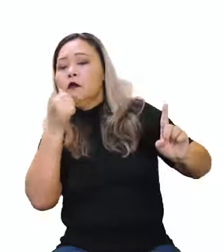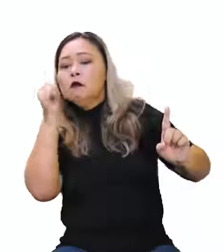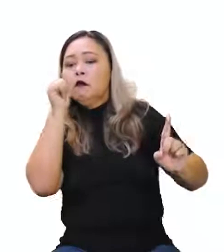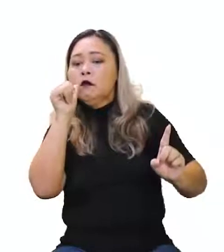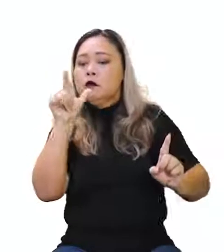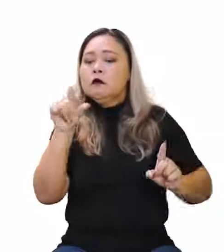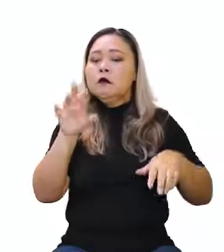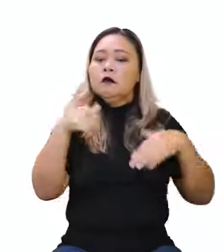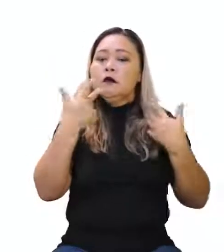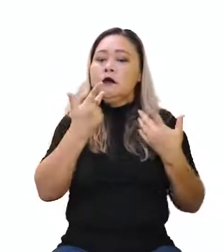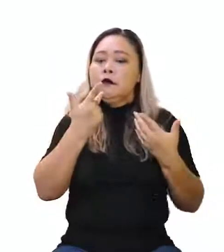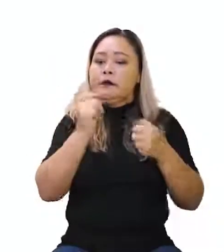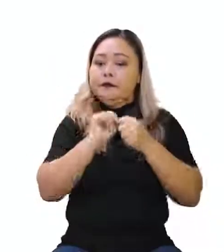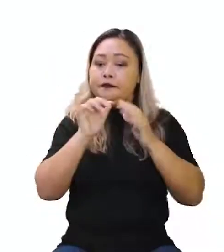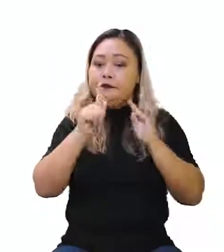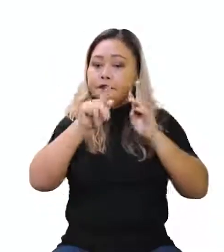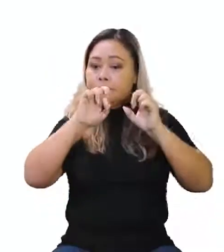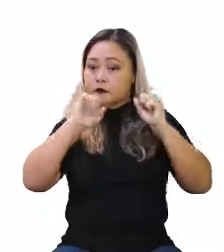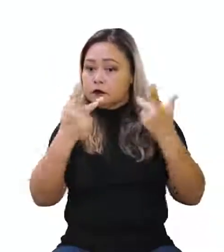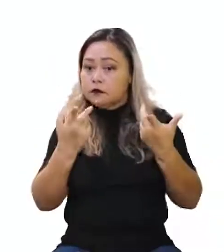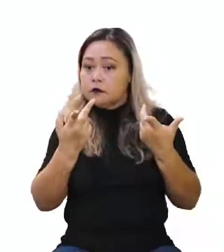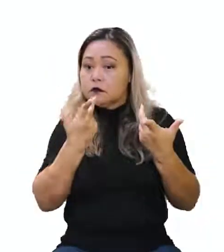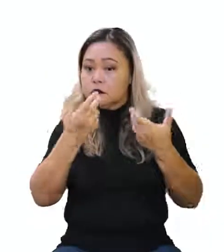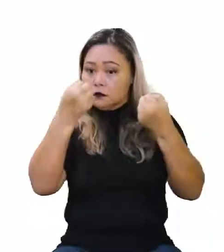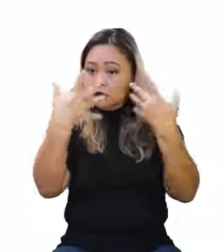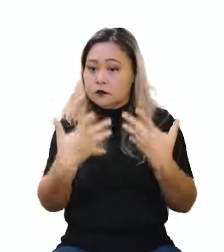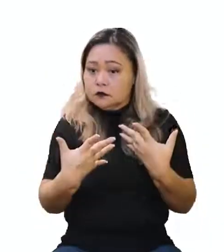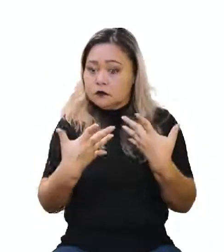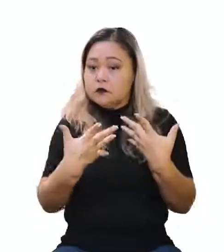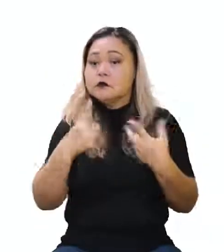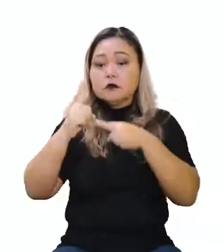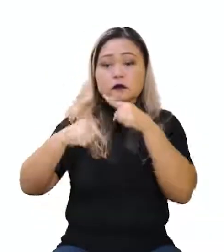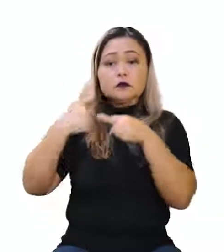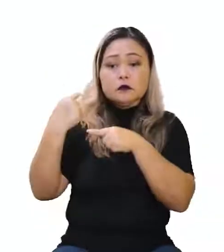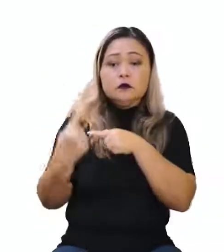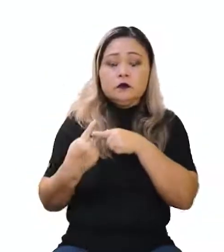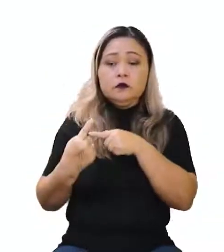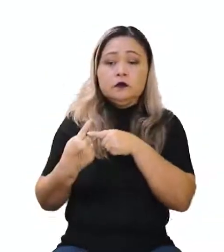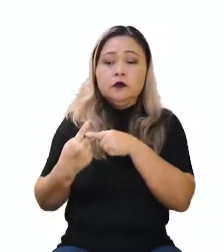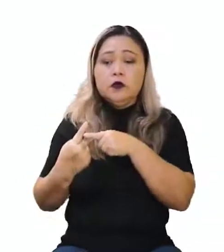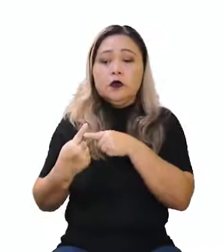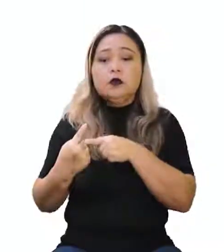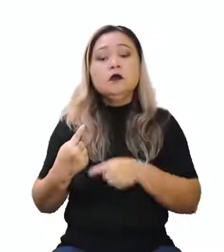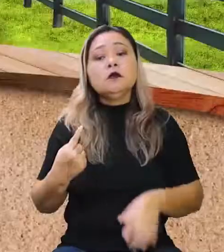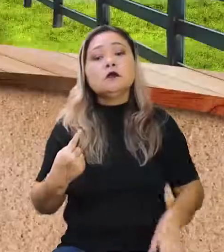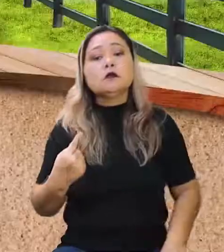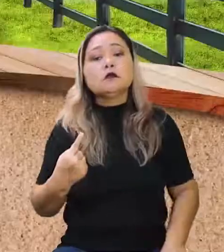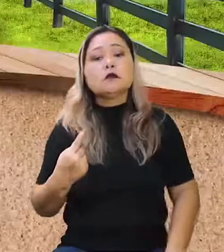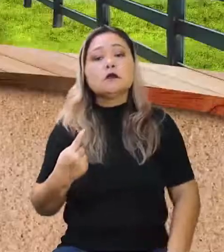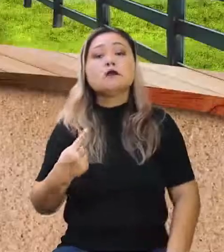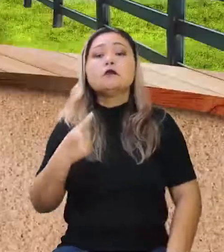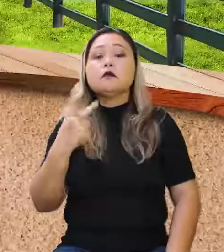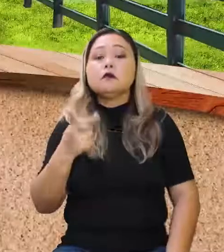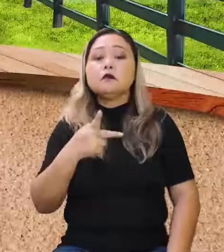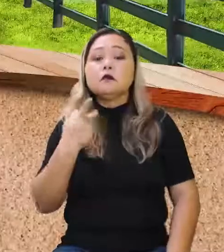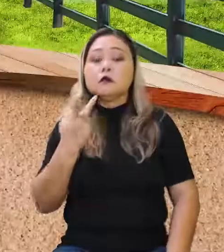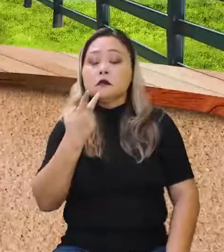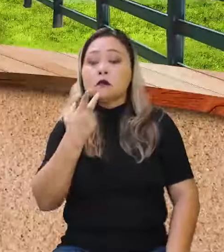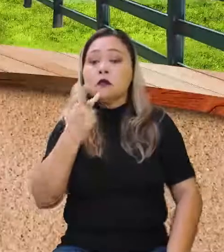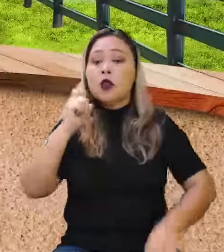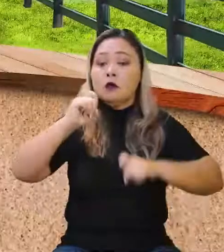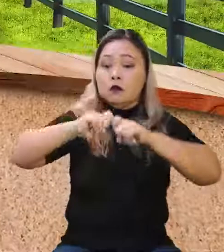para lembrar, estou falando de forma geral, mas lembra quando nós vamos fazer, professor, aqui para o tio, quando nós falarmos